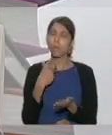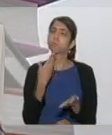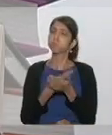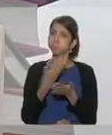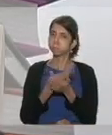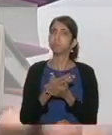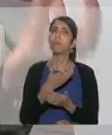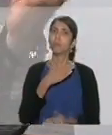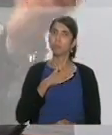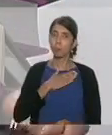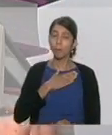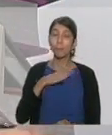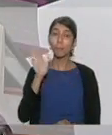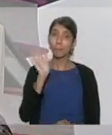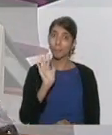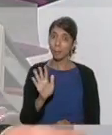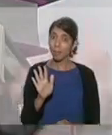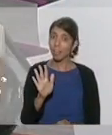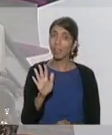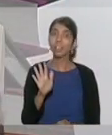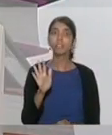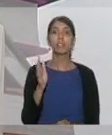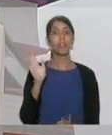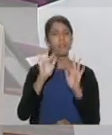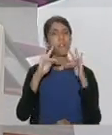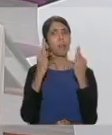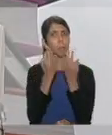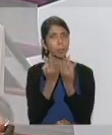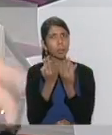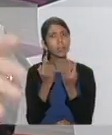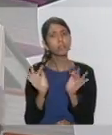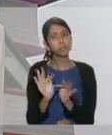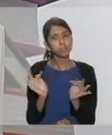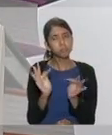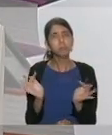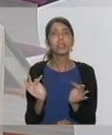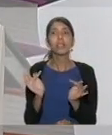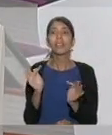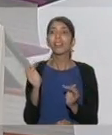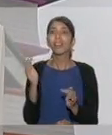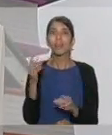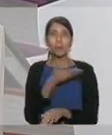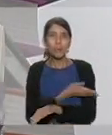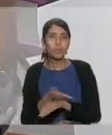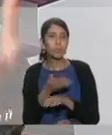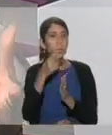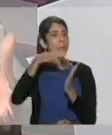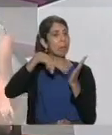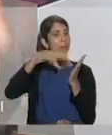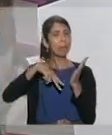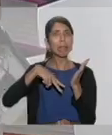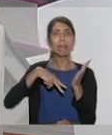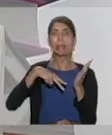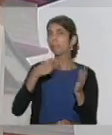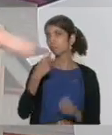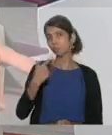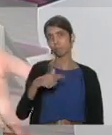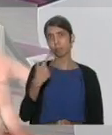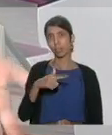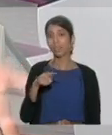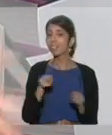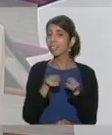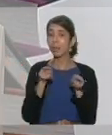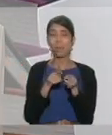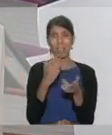muito estudiosa, mas vim de uma família humilde, onde não havia o hábito da leitura e nem